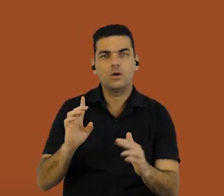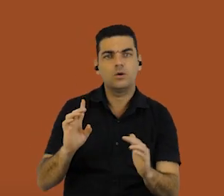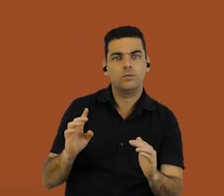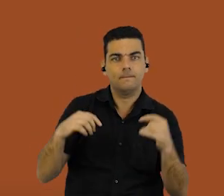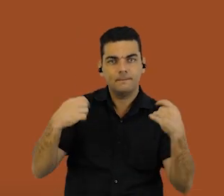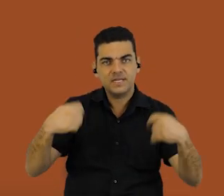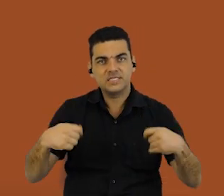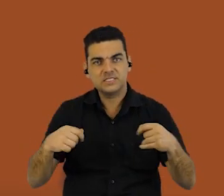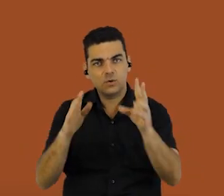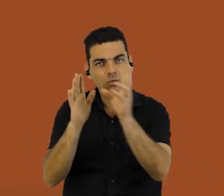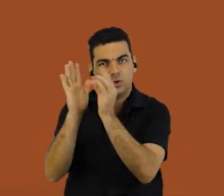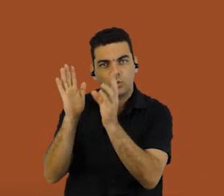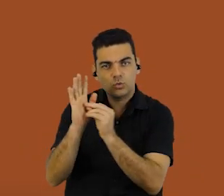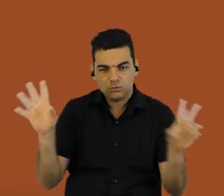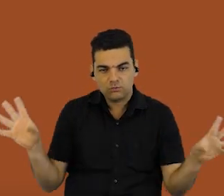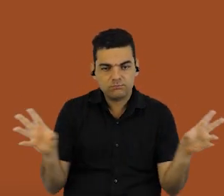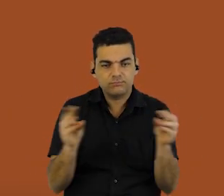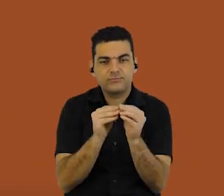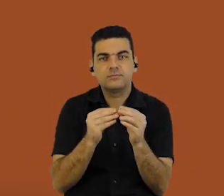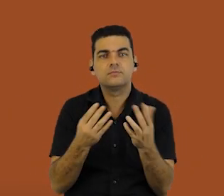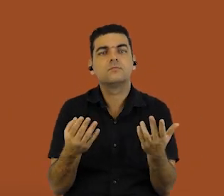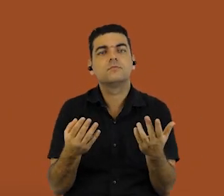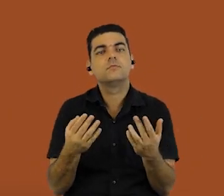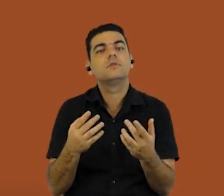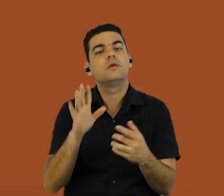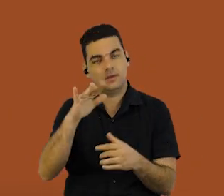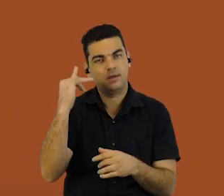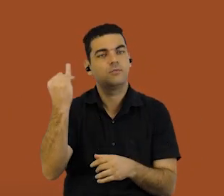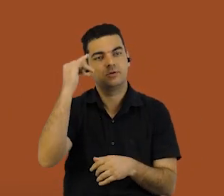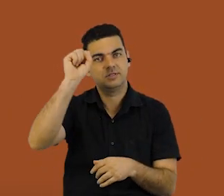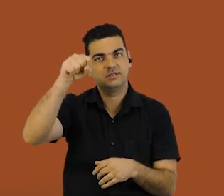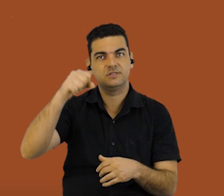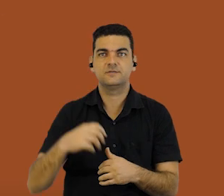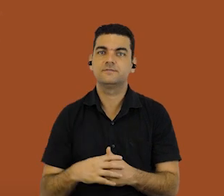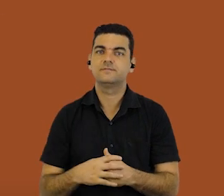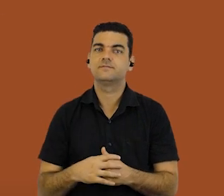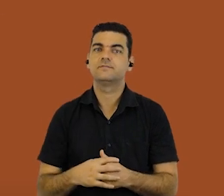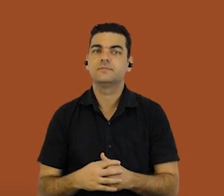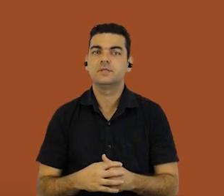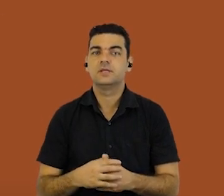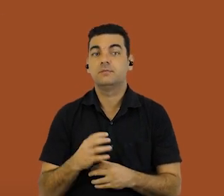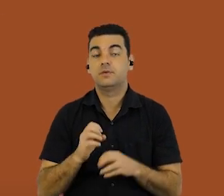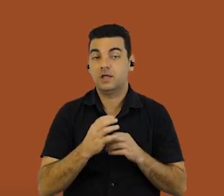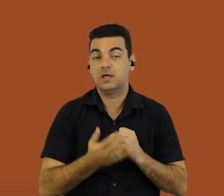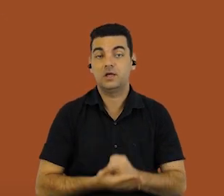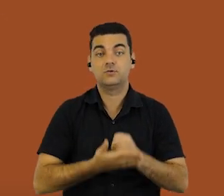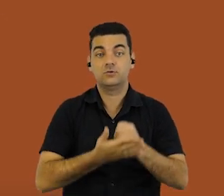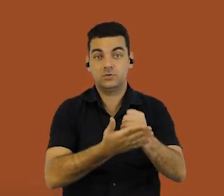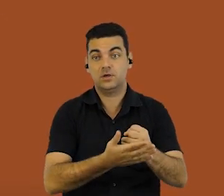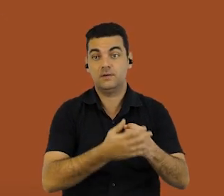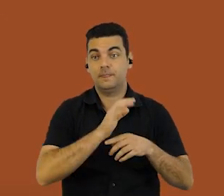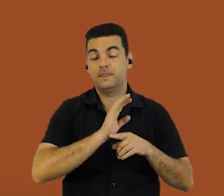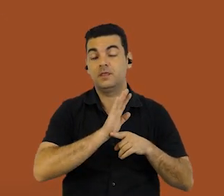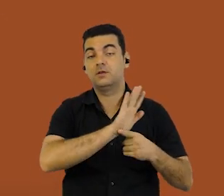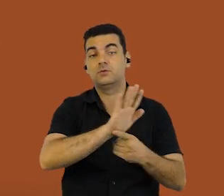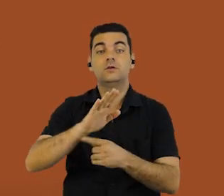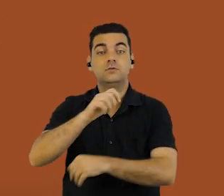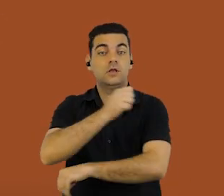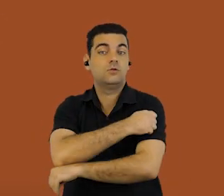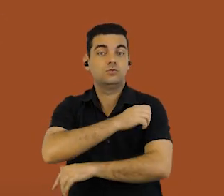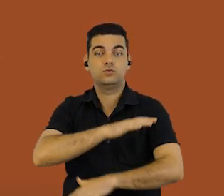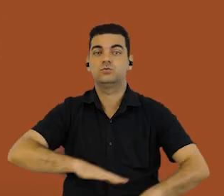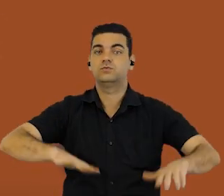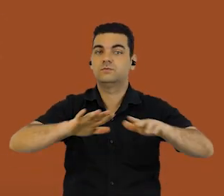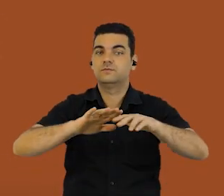necessidade de que realmente é importante a gente fazer essa formação, a gente dar essa formação aos nossos